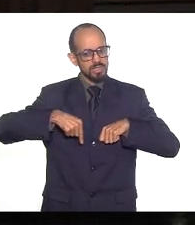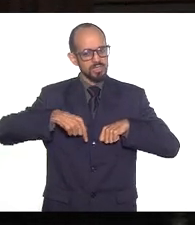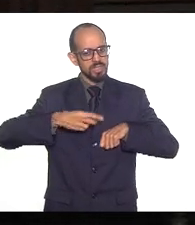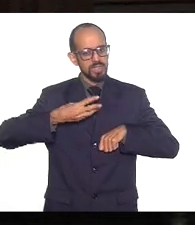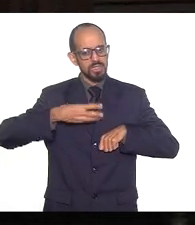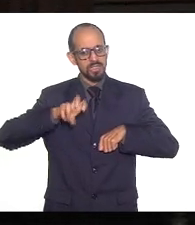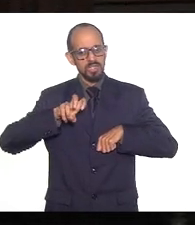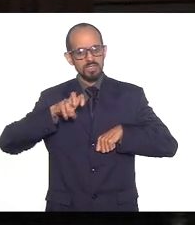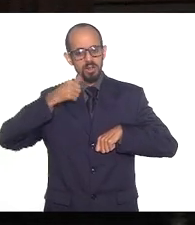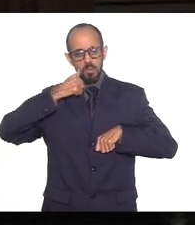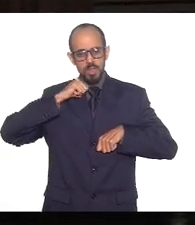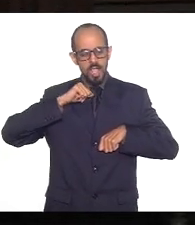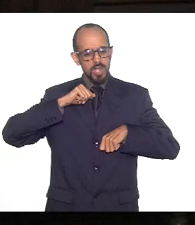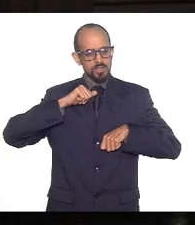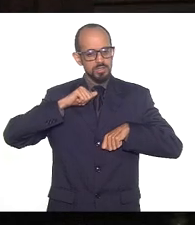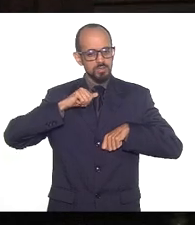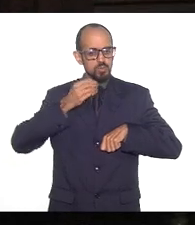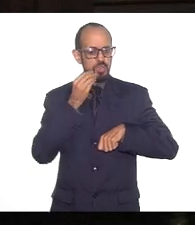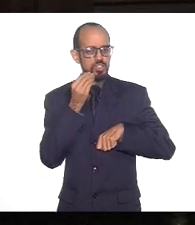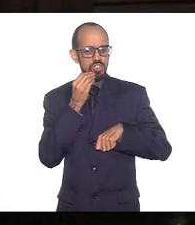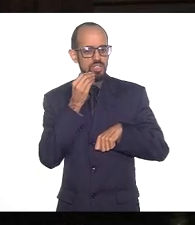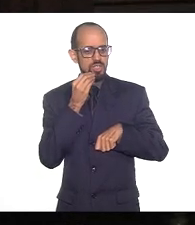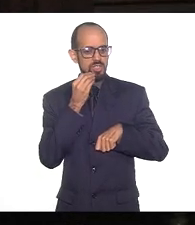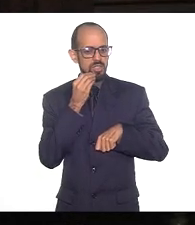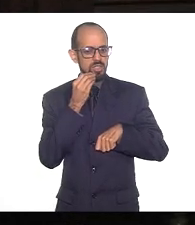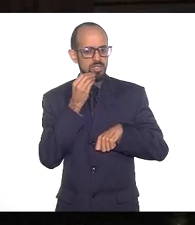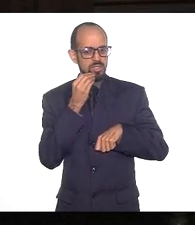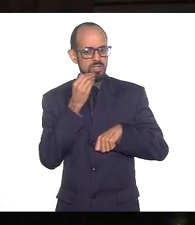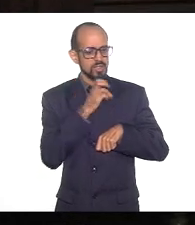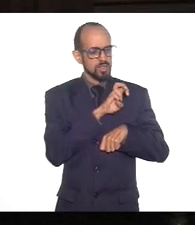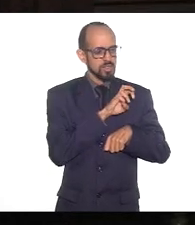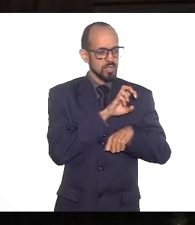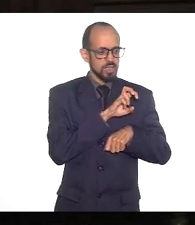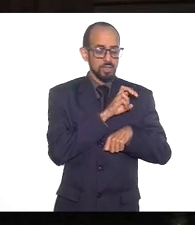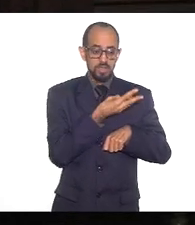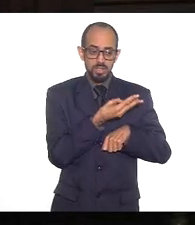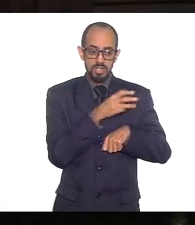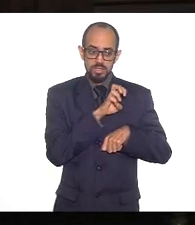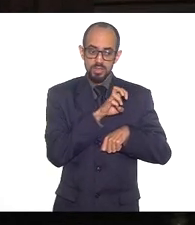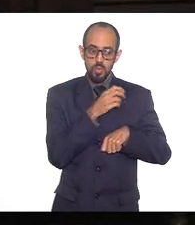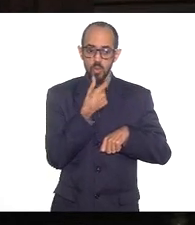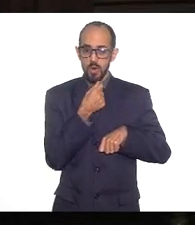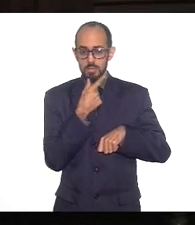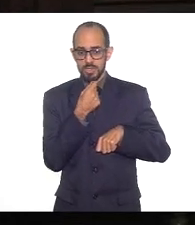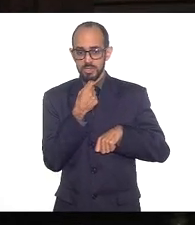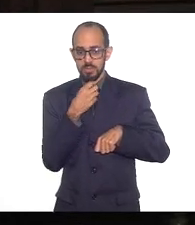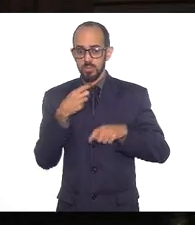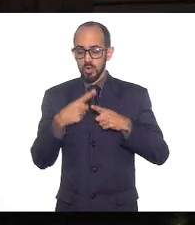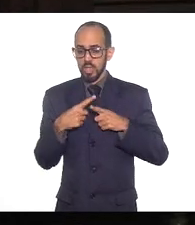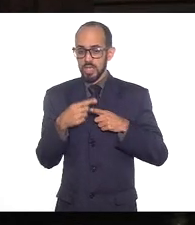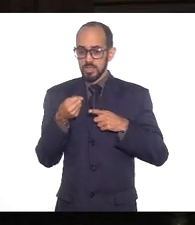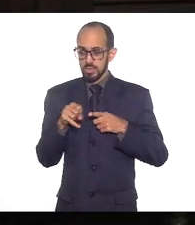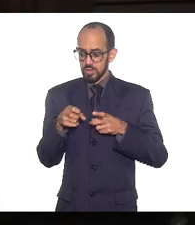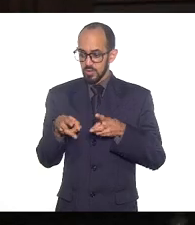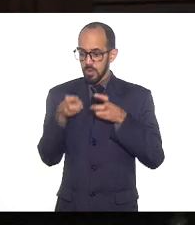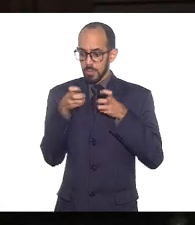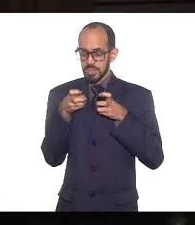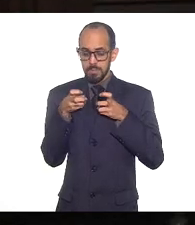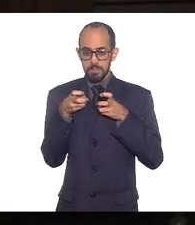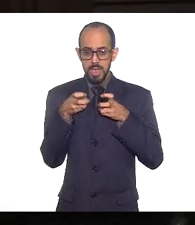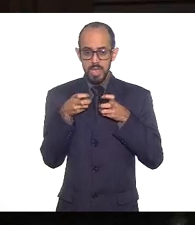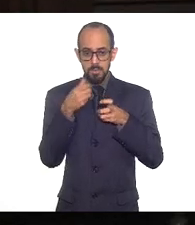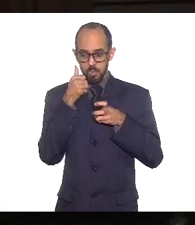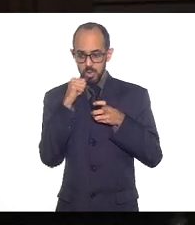35 mulheres e 35 homens na realidade se você for observar né o percentual